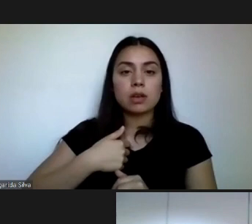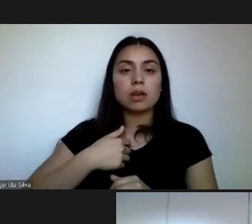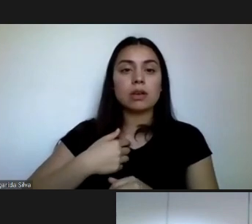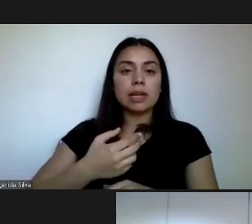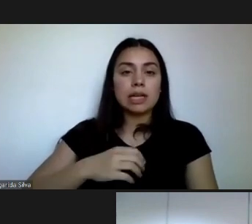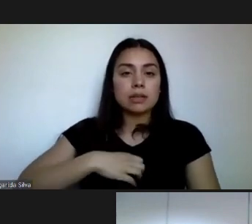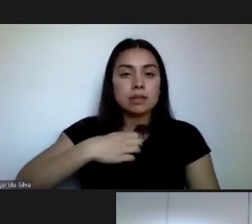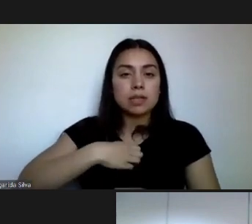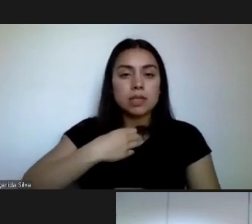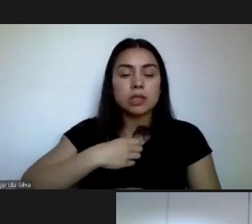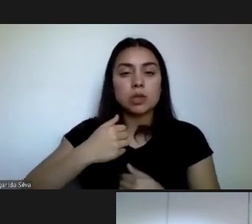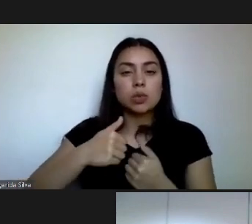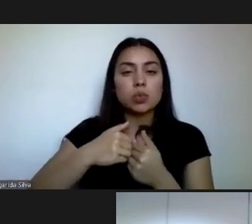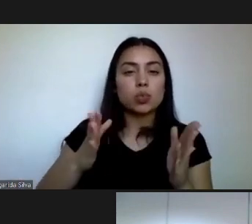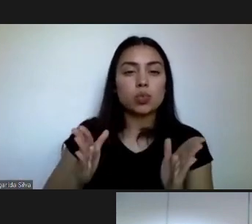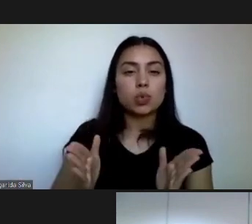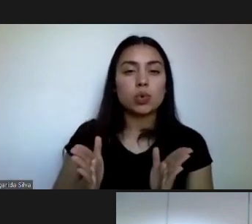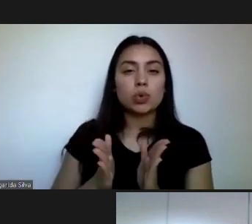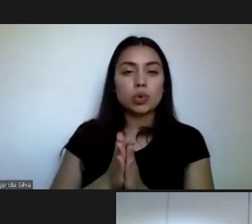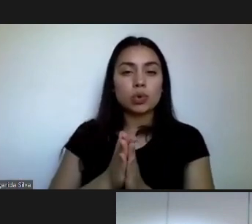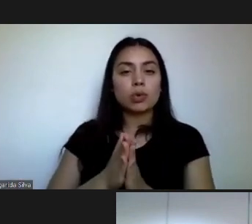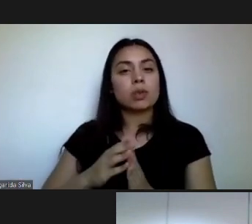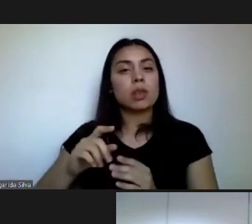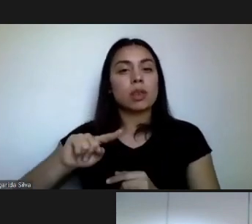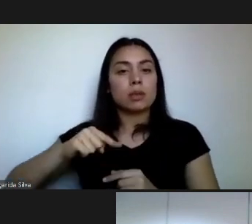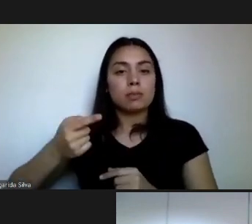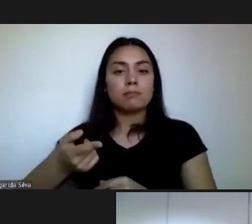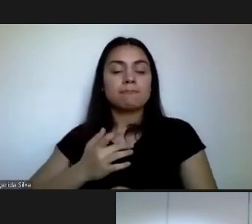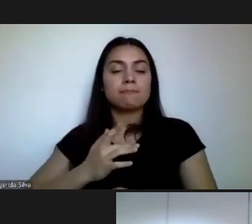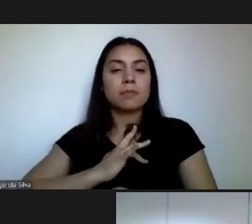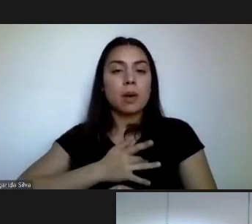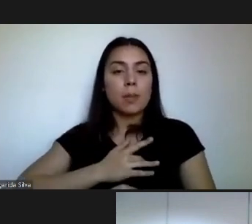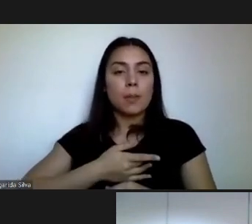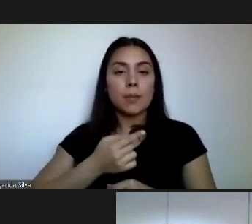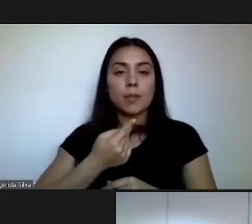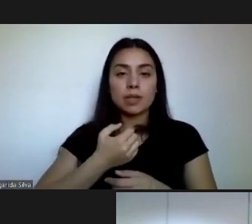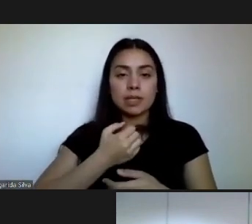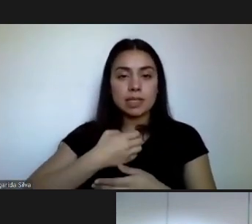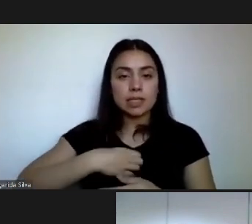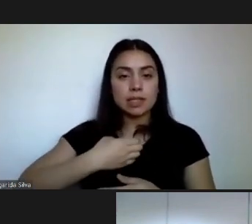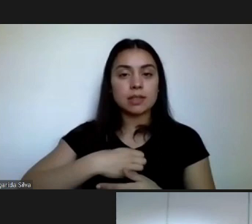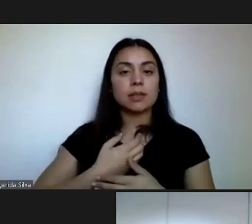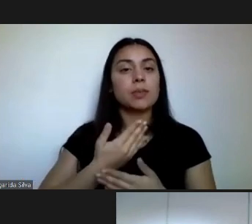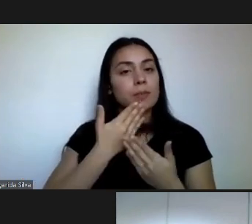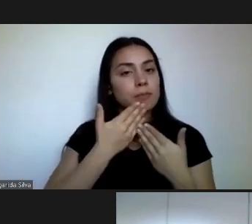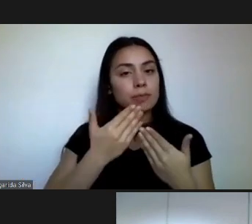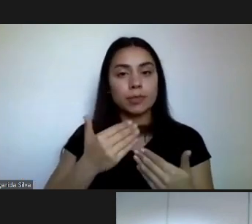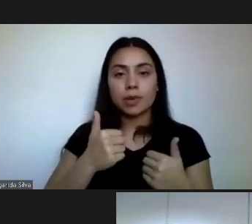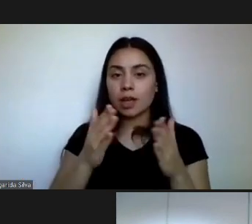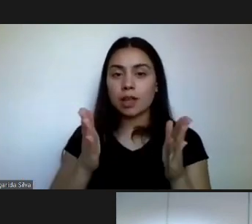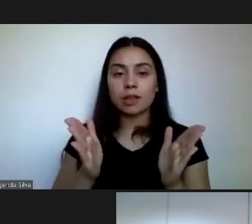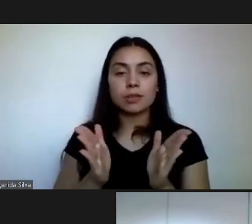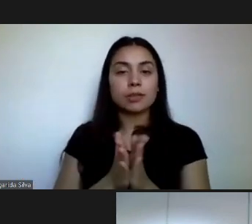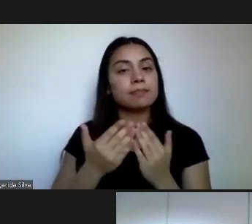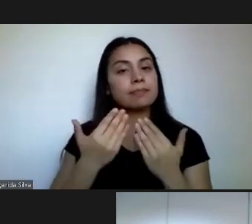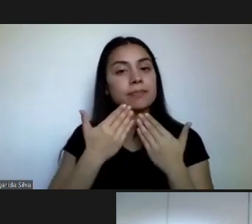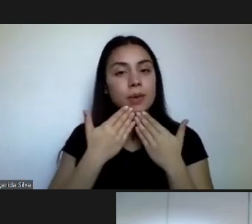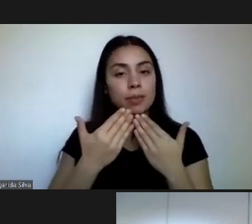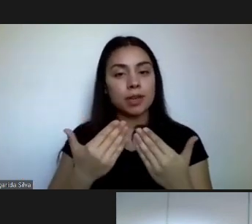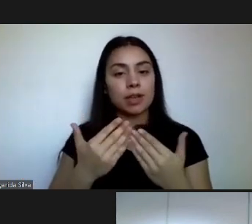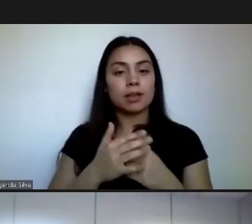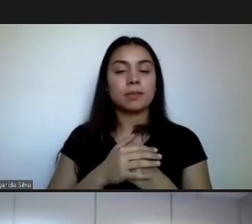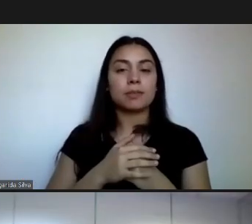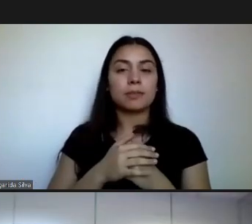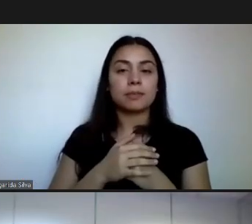do verbo, para assim versejar o âmago das coisas. Pronto. Muito obrigada a todos, muito obrigada pelo convite e passo então a